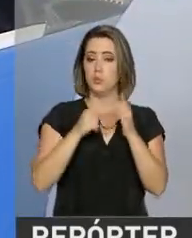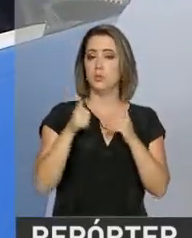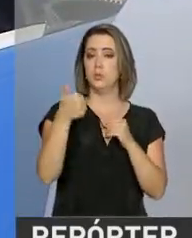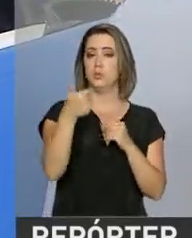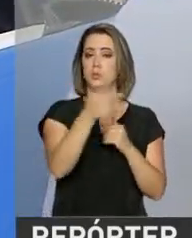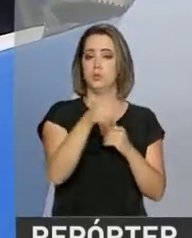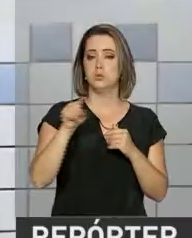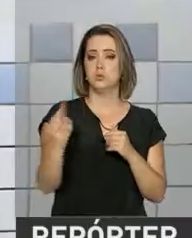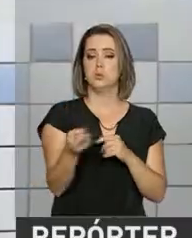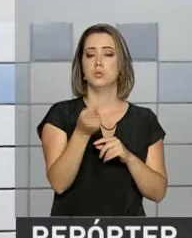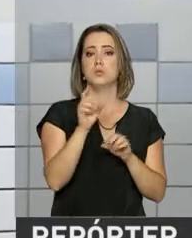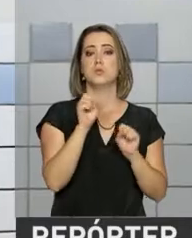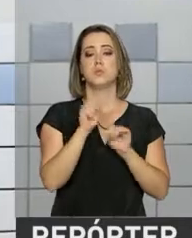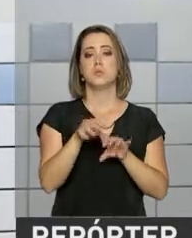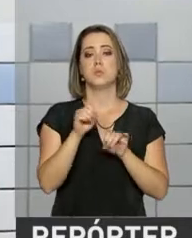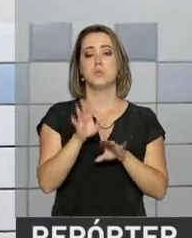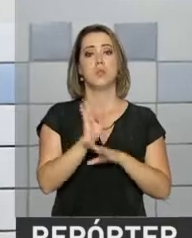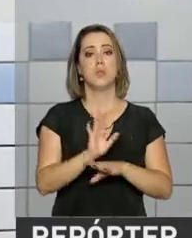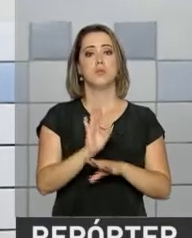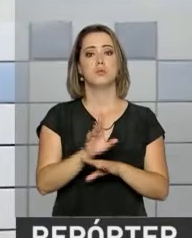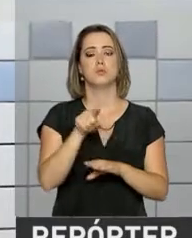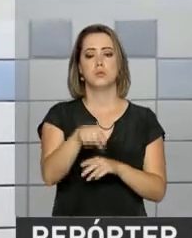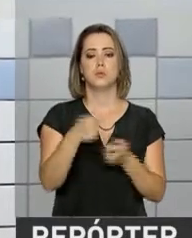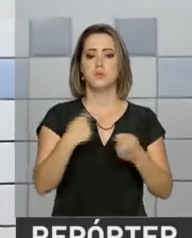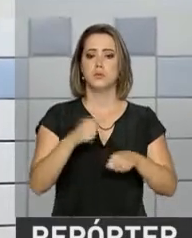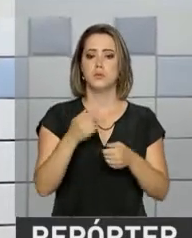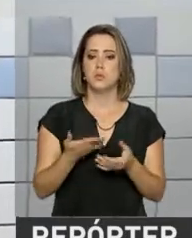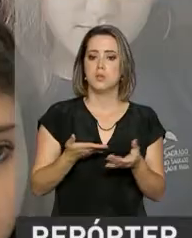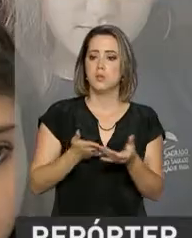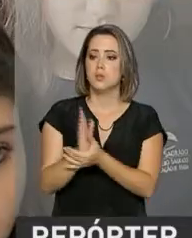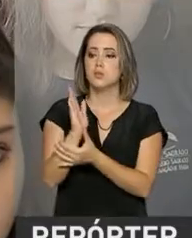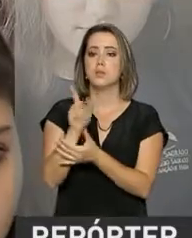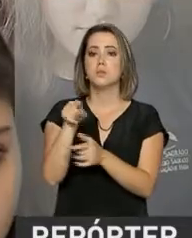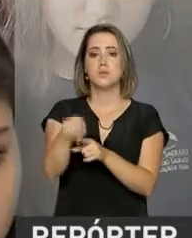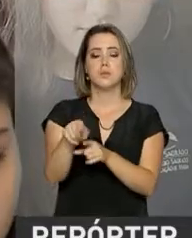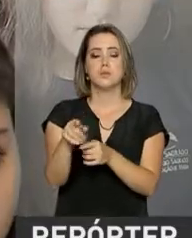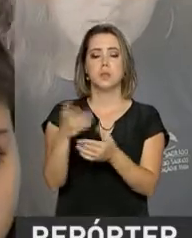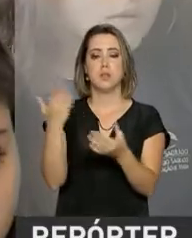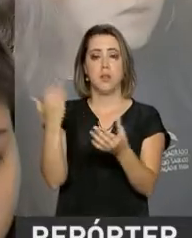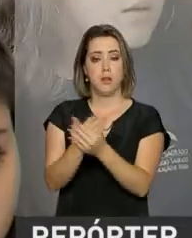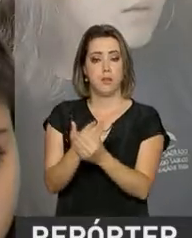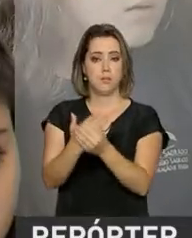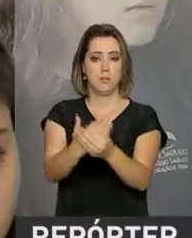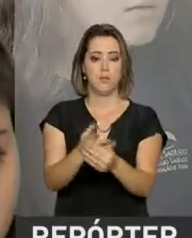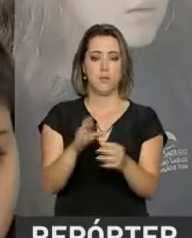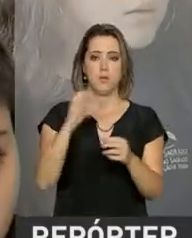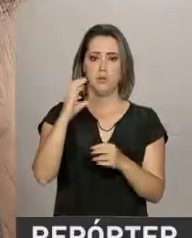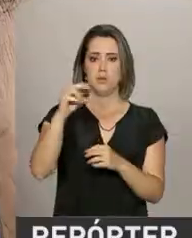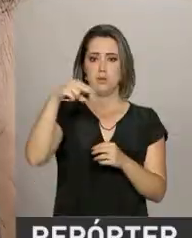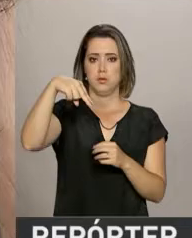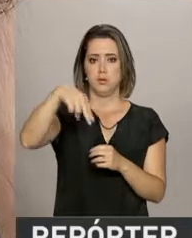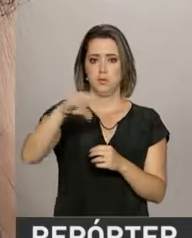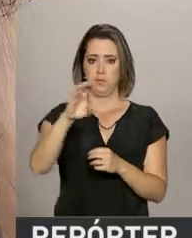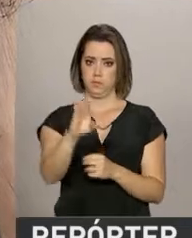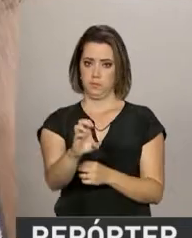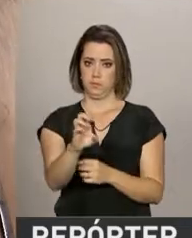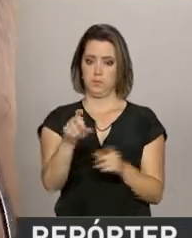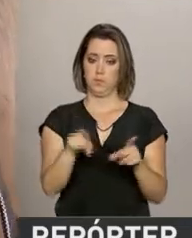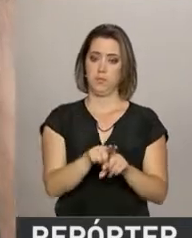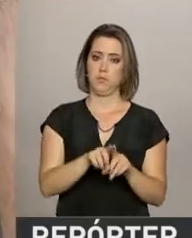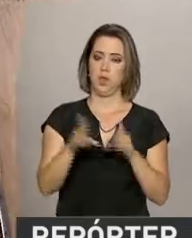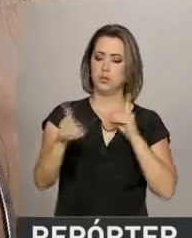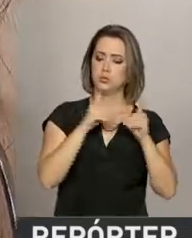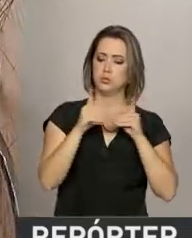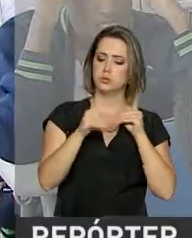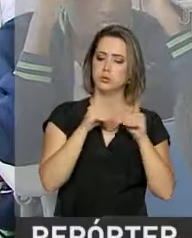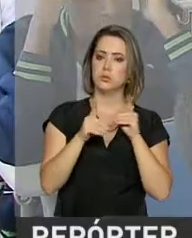mil contribuições e deverá ser enviado nos próximos meses para o Conselho Nacional de Educação. Debates e